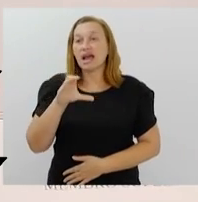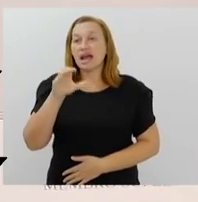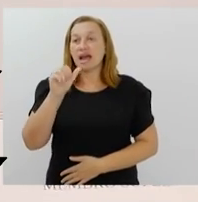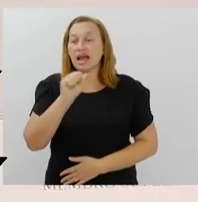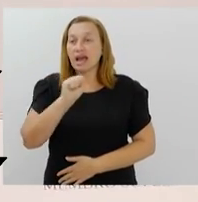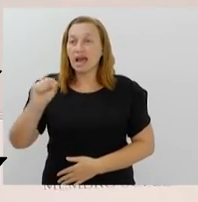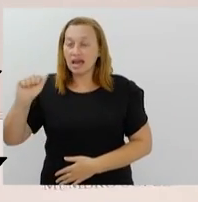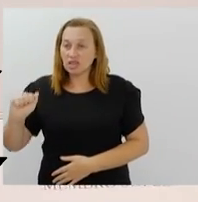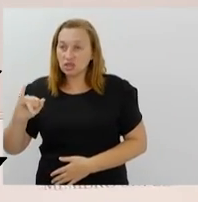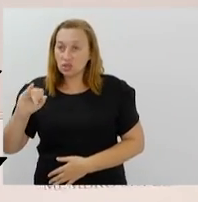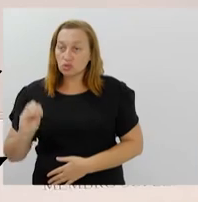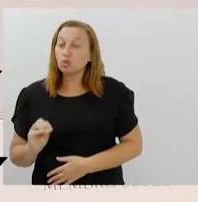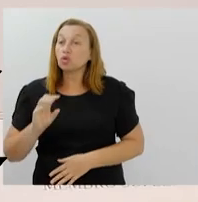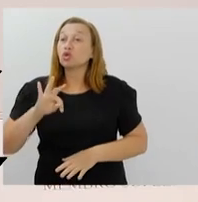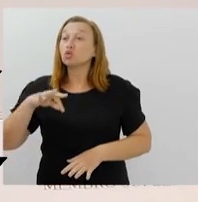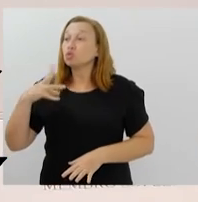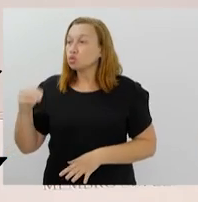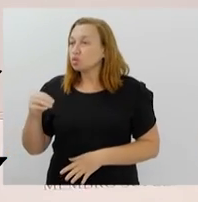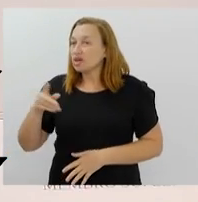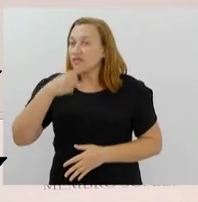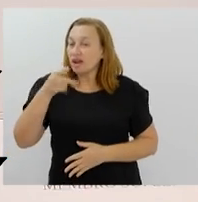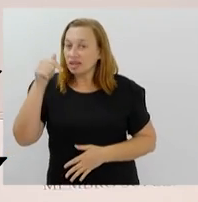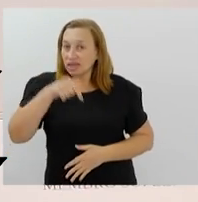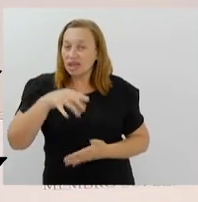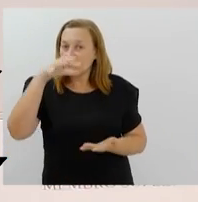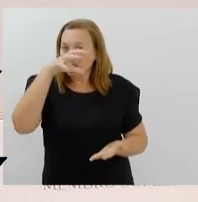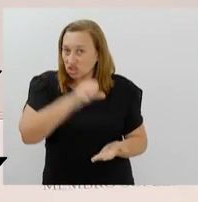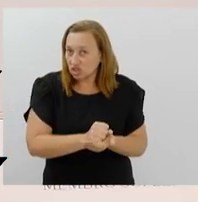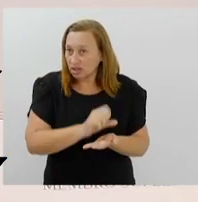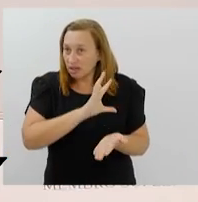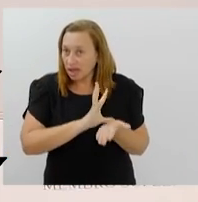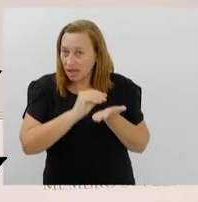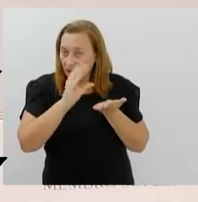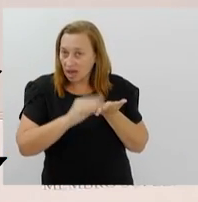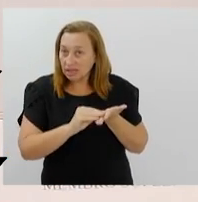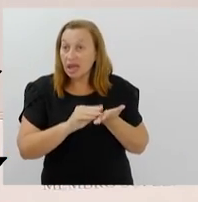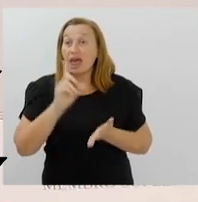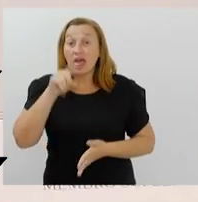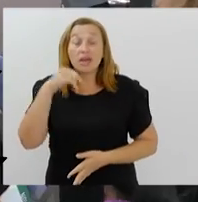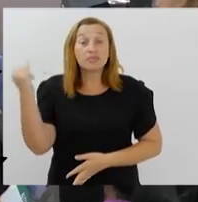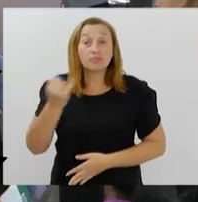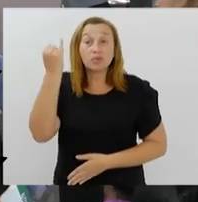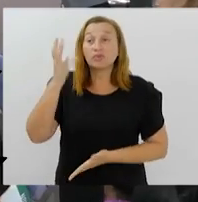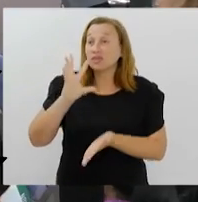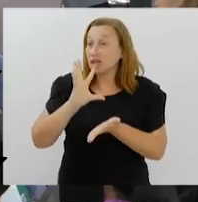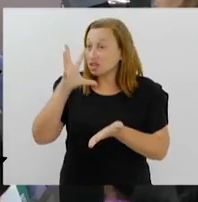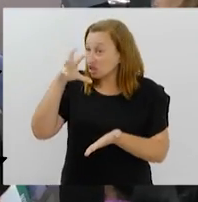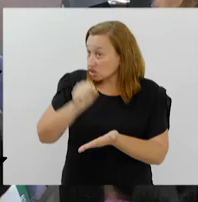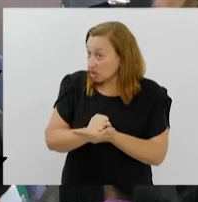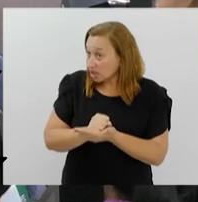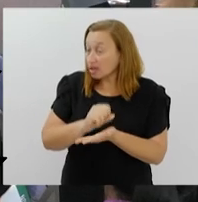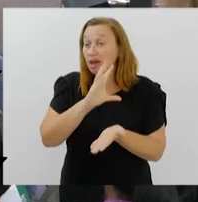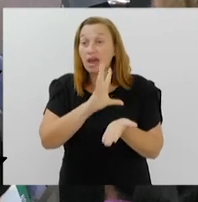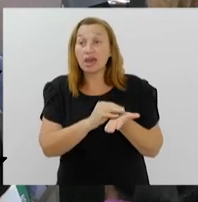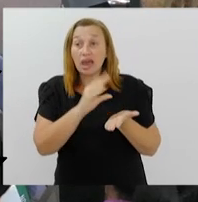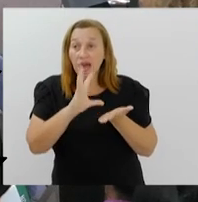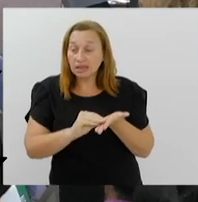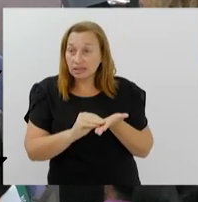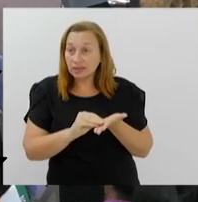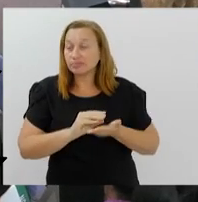nessa CPI é registrado em ata e é importante que fique registrado em ata